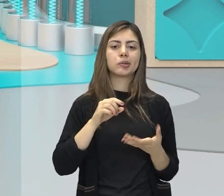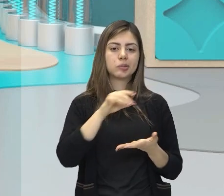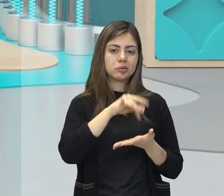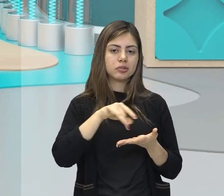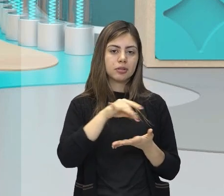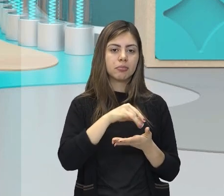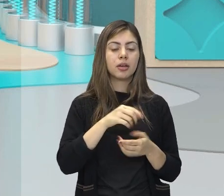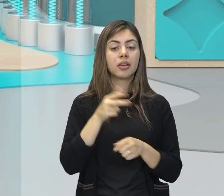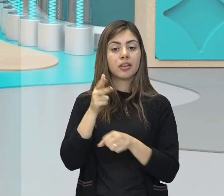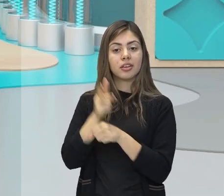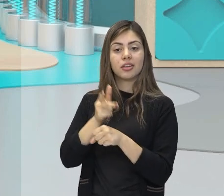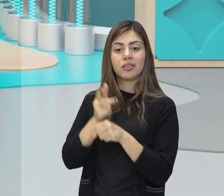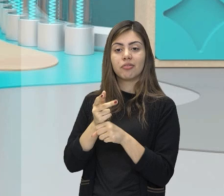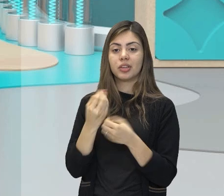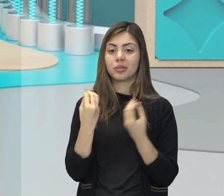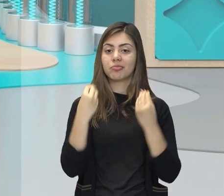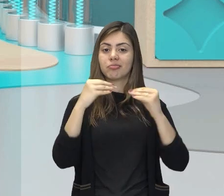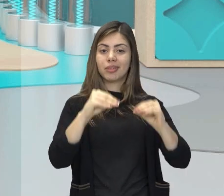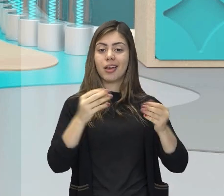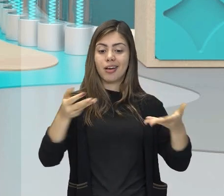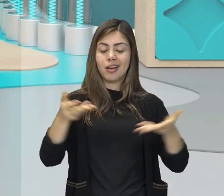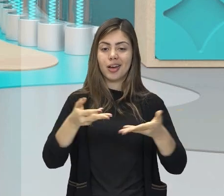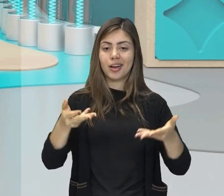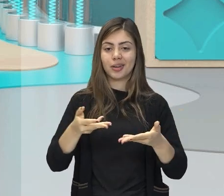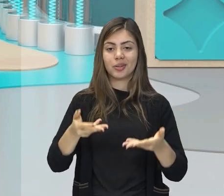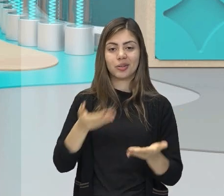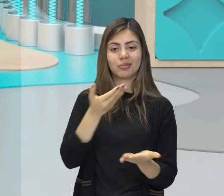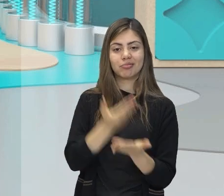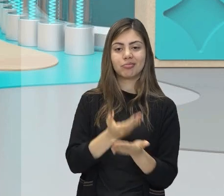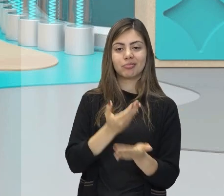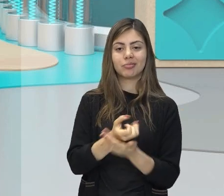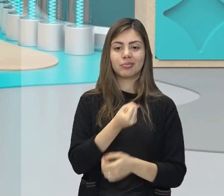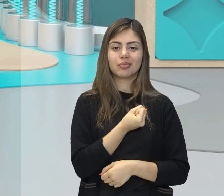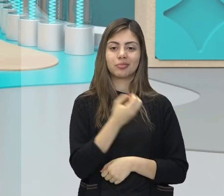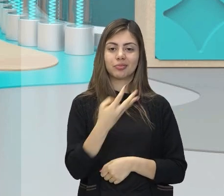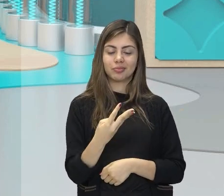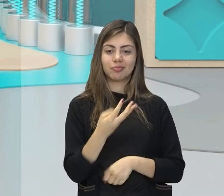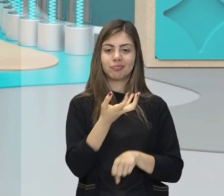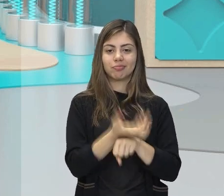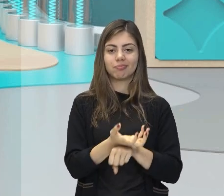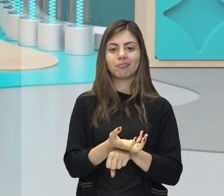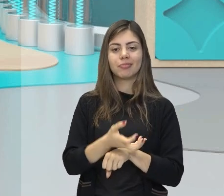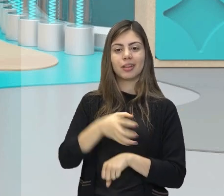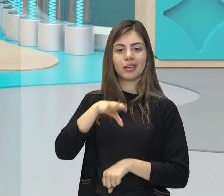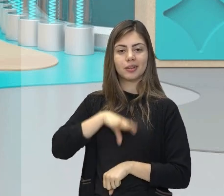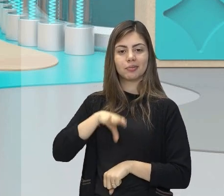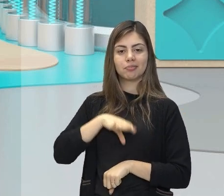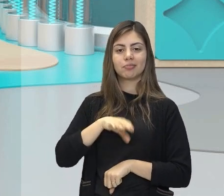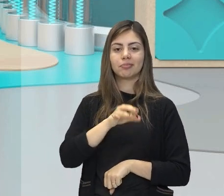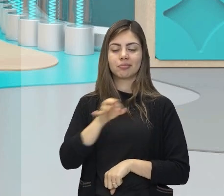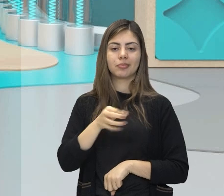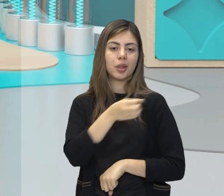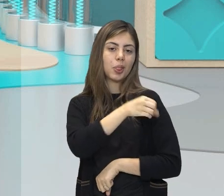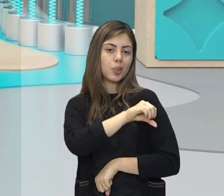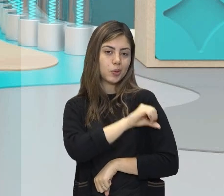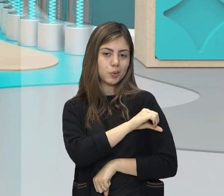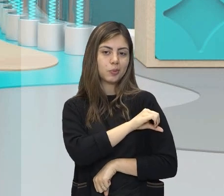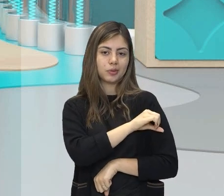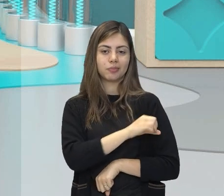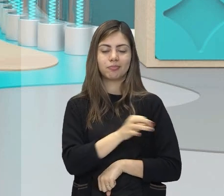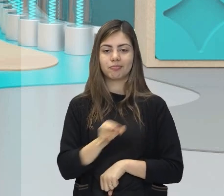versão em vídeo vai ser publicada aqui durante esta aula 4 do nosso módulo de língua portuguesa, aqui do 9º ano do Ensino